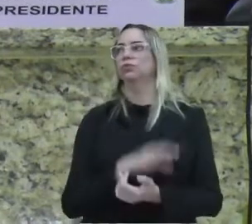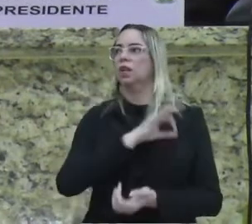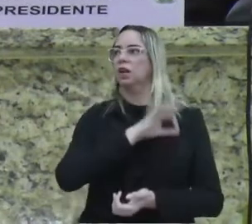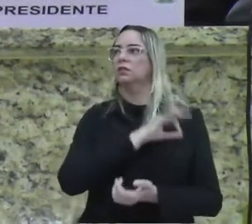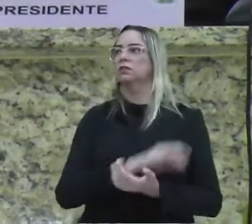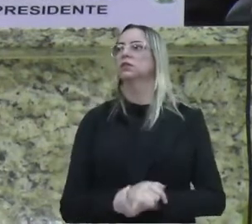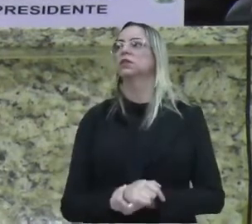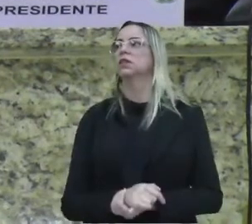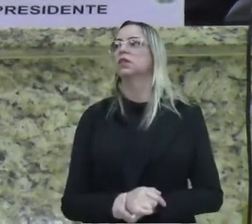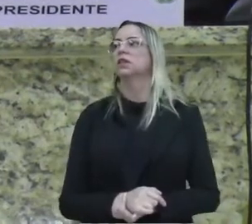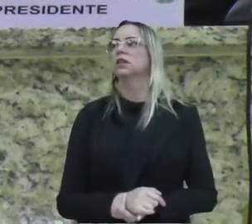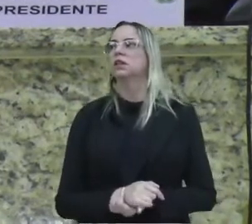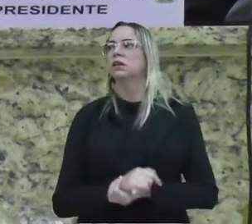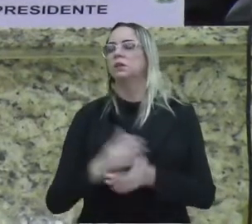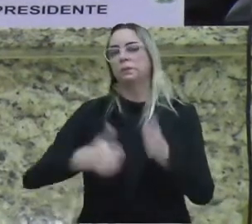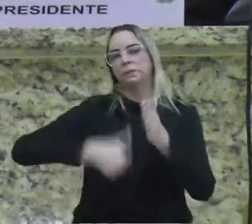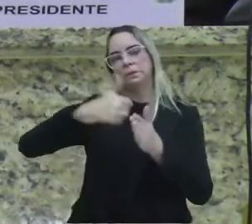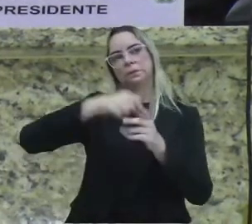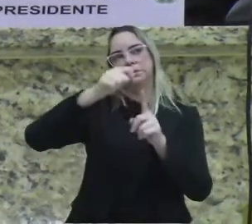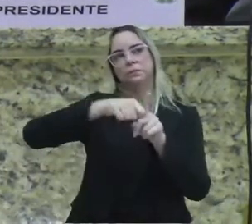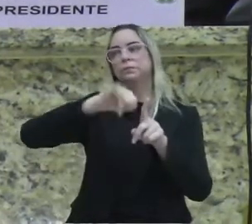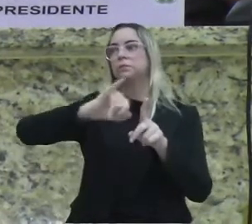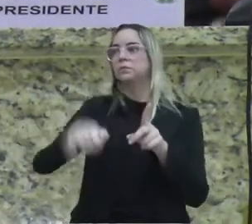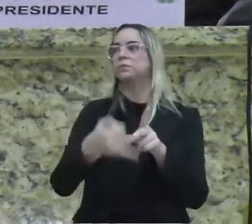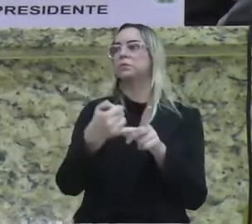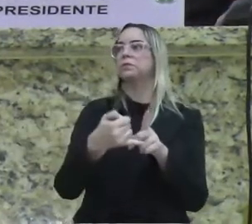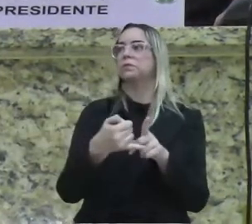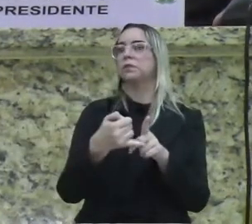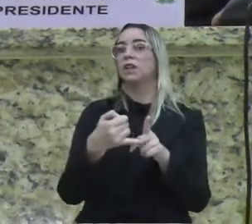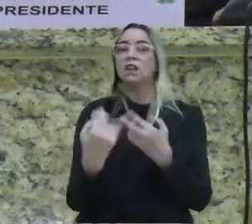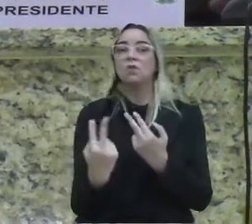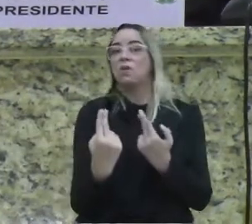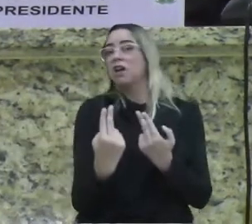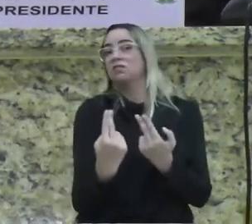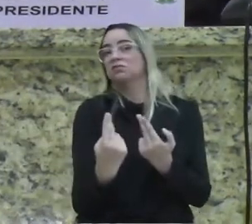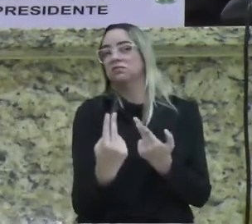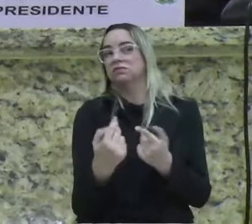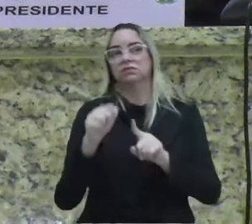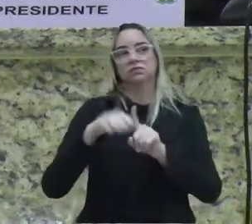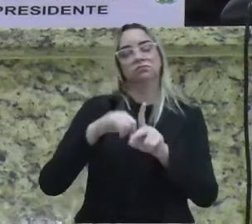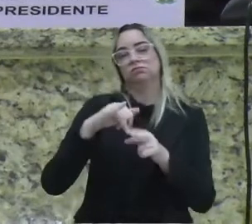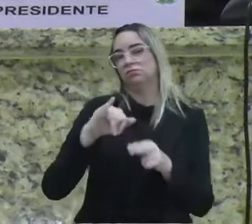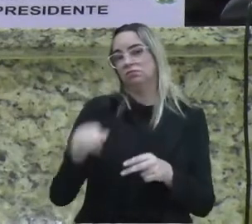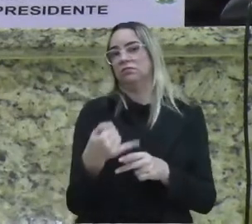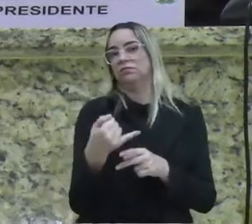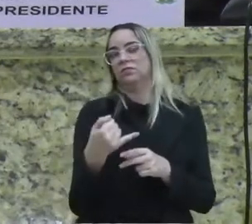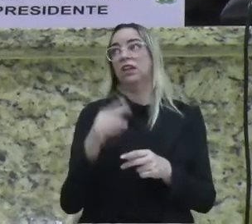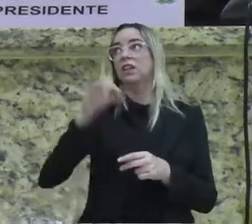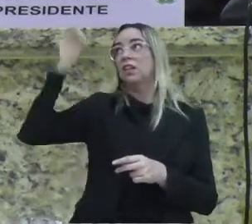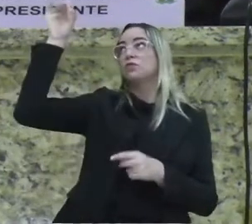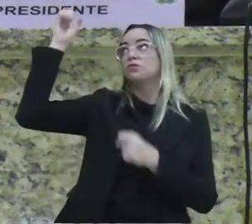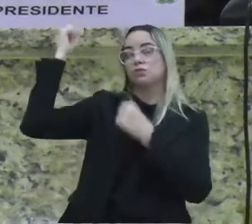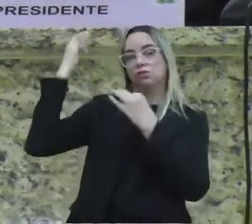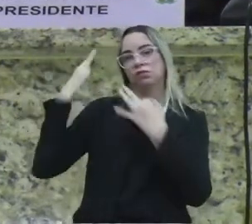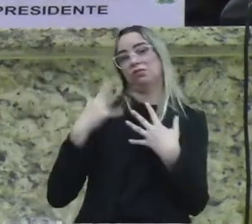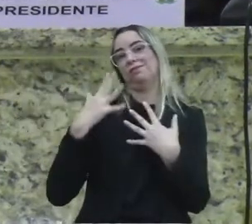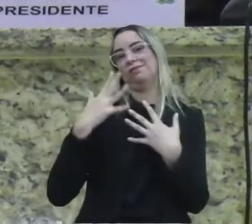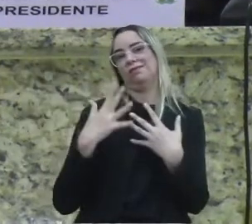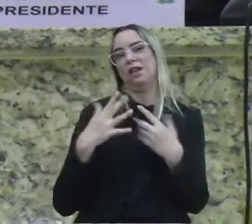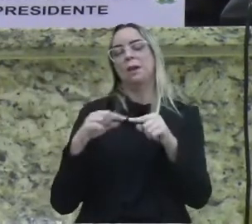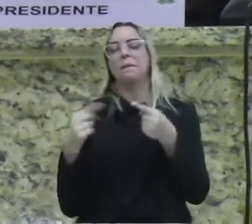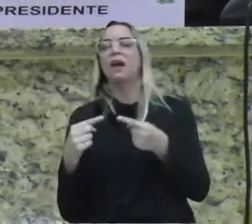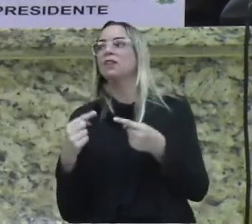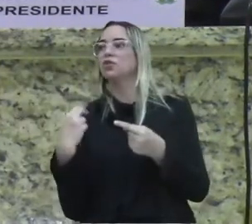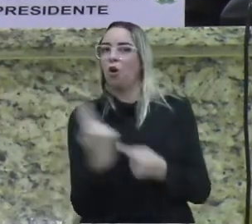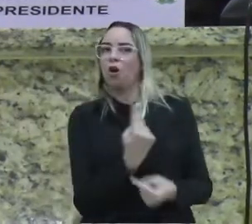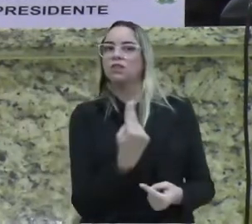a conta, em 1º de janeiro de 2021, a conta está lá. Ou seja, tem mais um pouquinho porque tem os rendimentos da conta, mas nós não tiraremos um